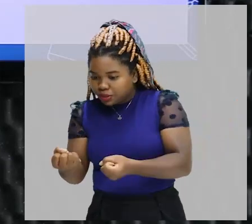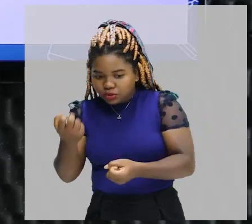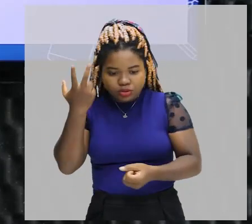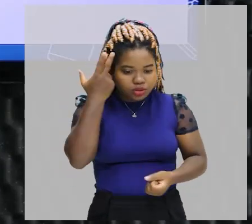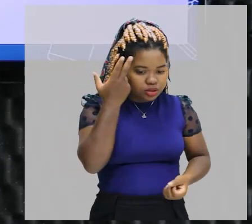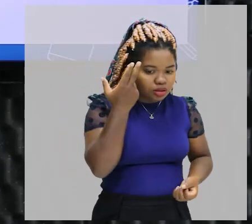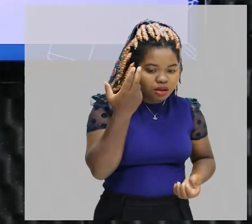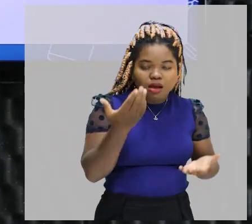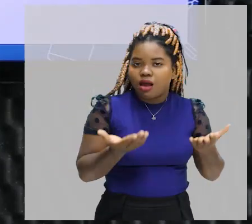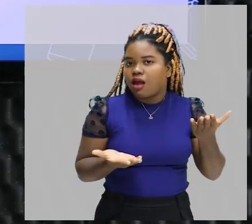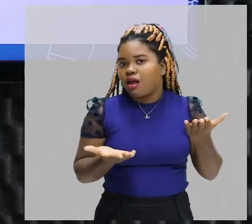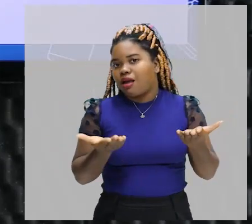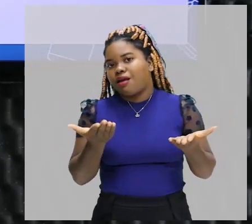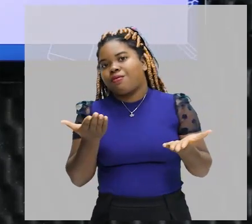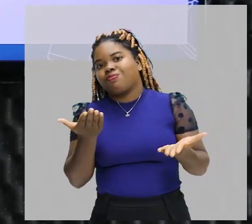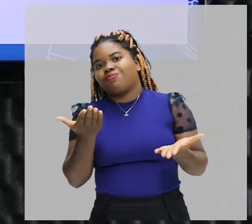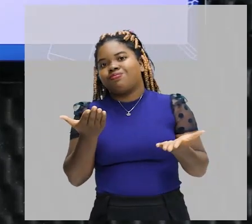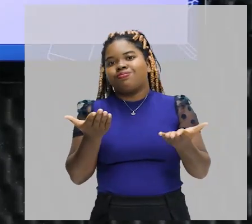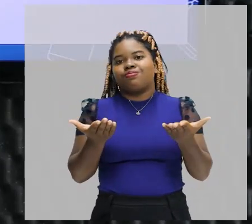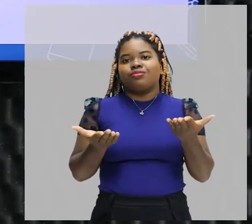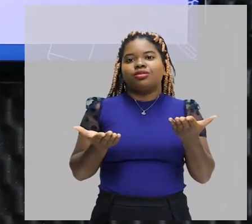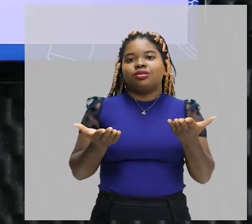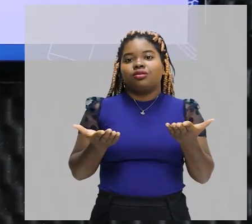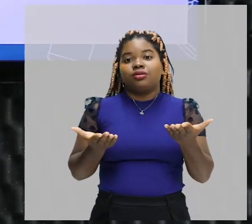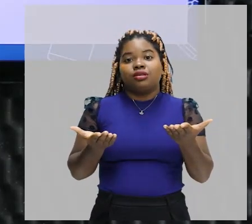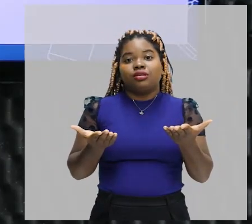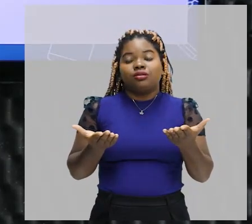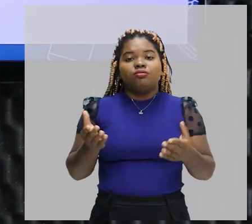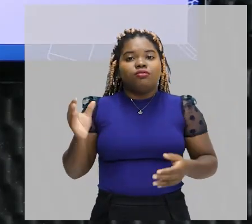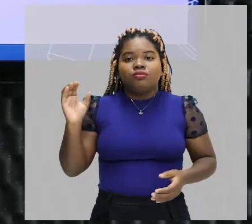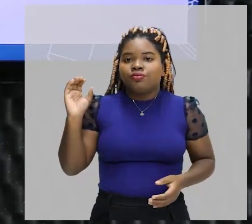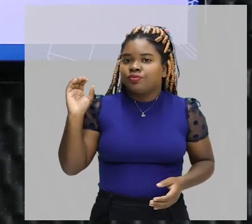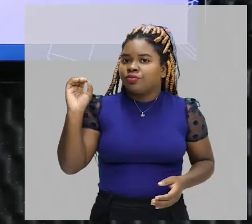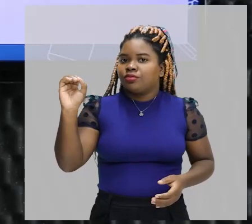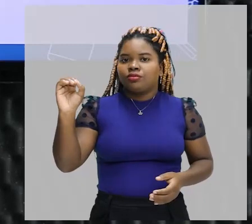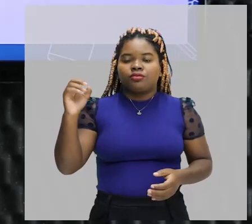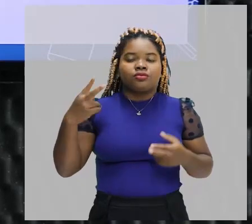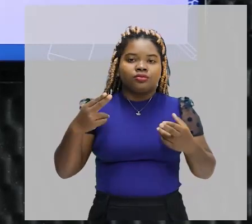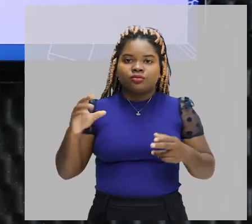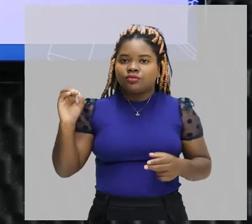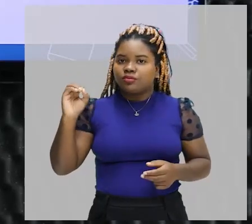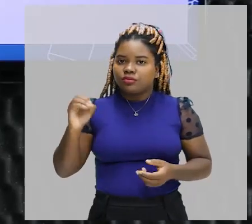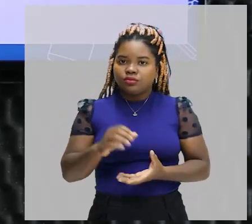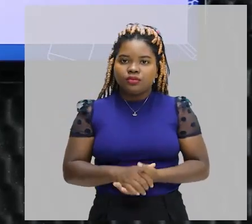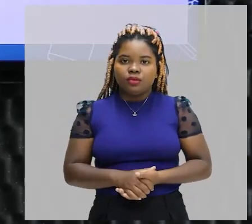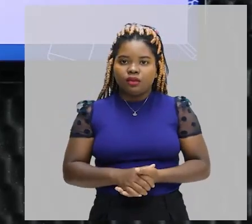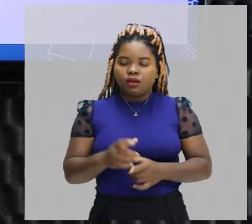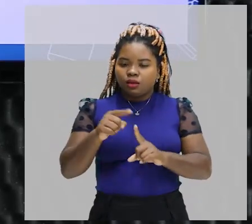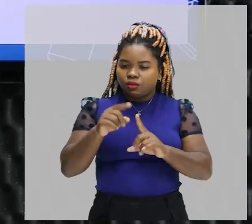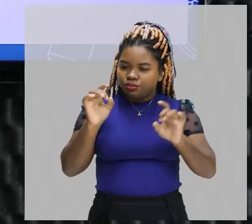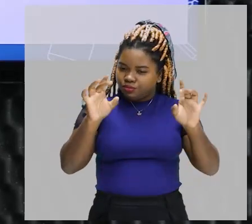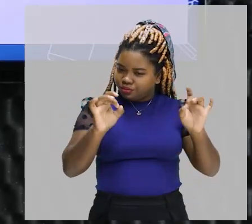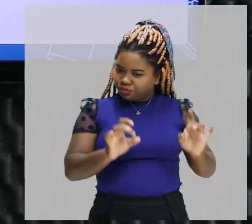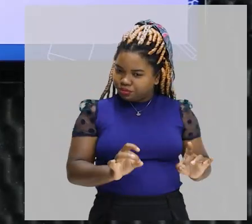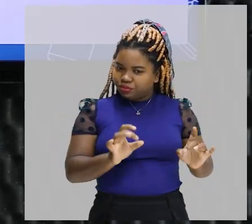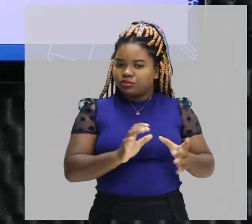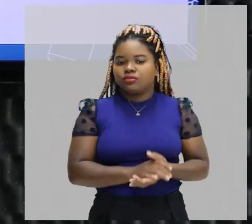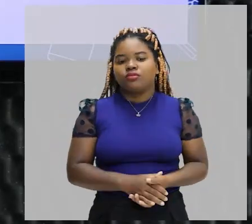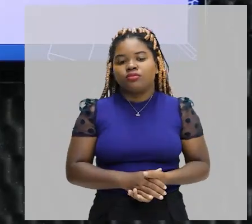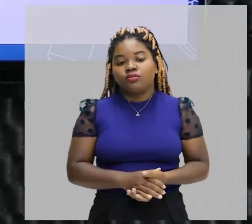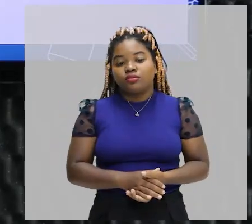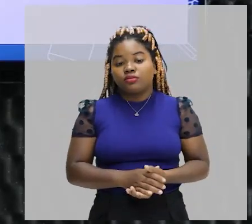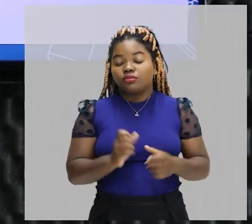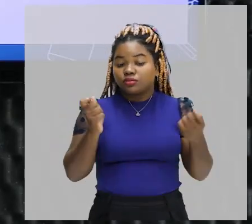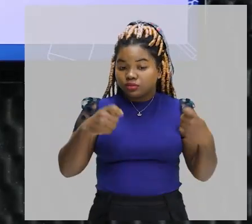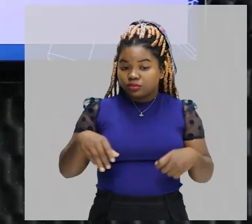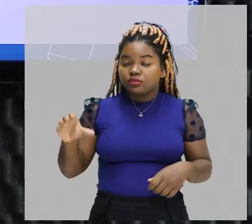não se equilibram, elas não se anulam. Então nós temos um caso especial que vai contemplar a letra C,